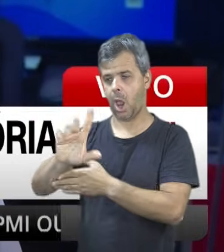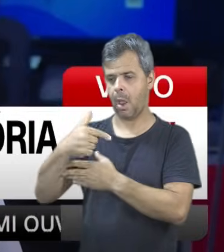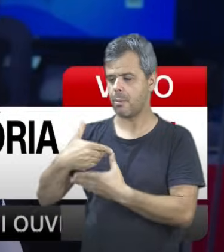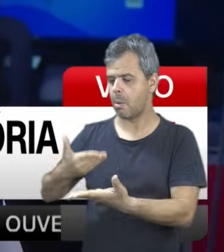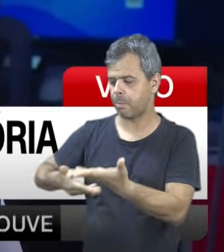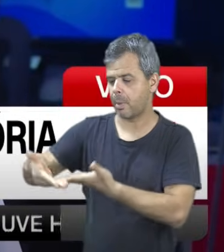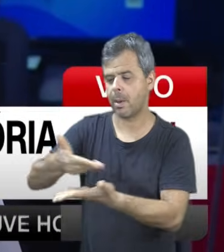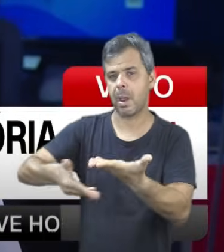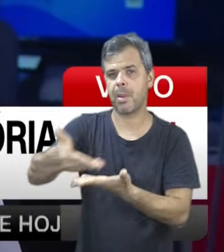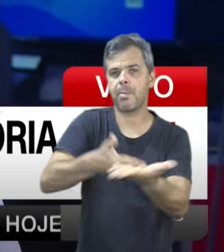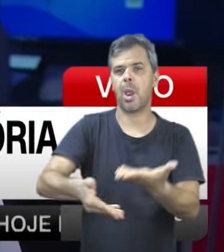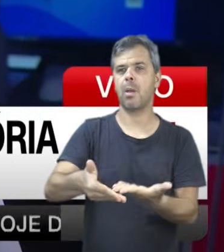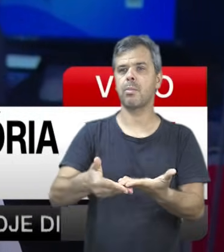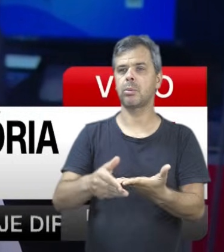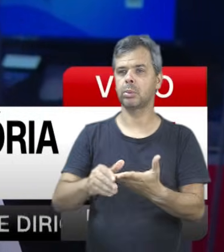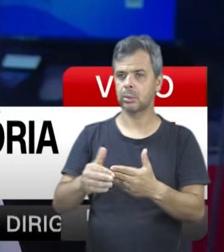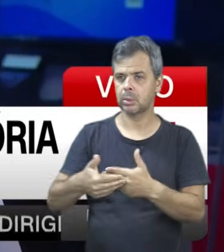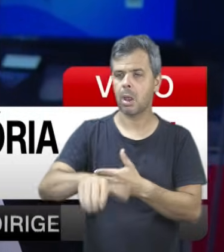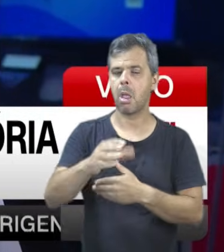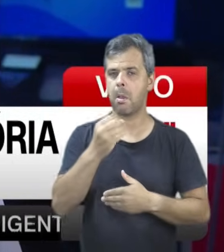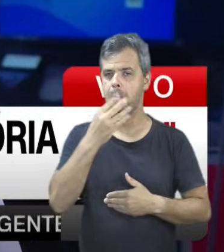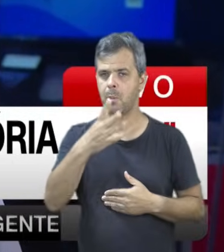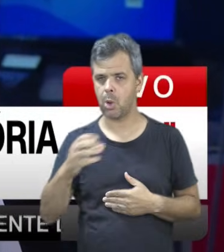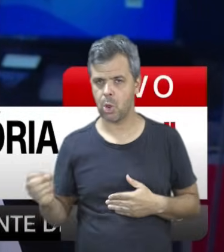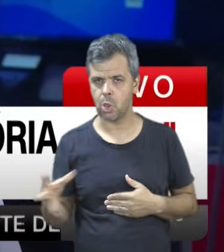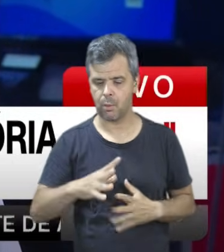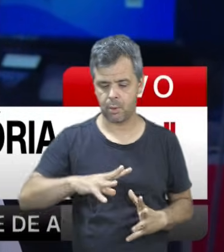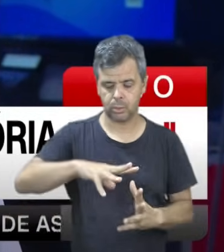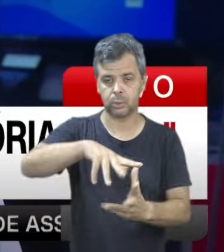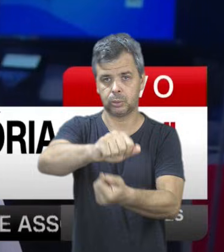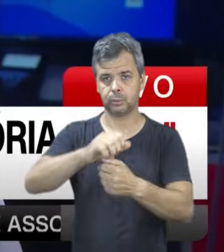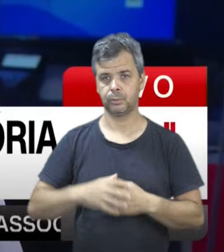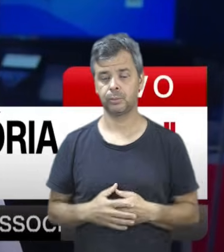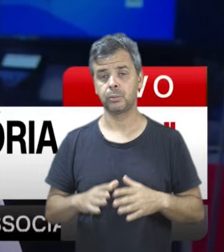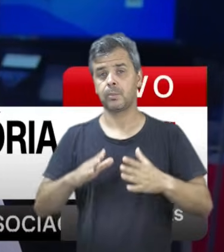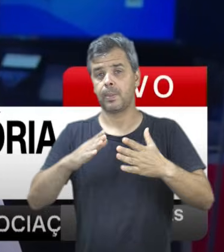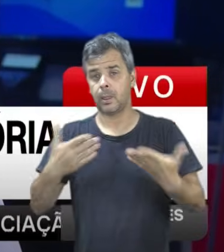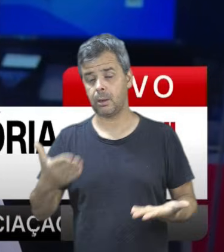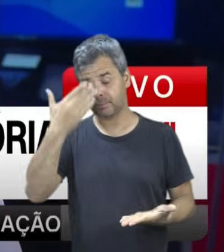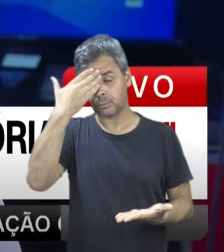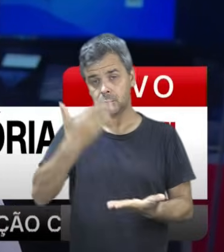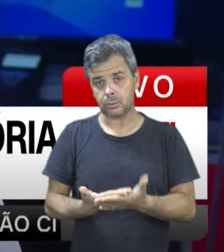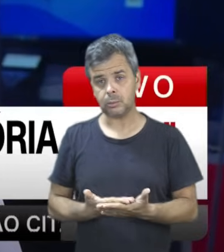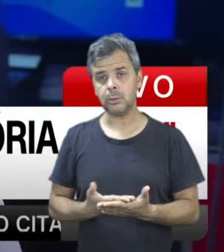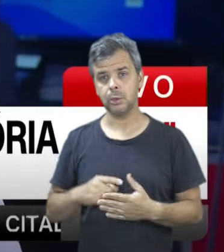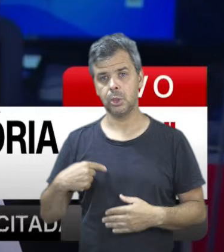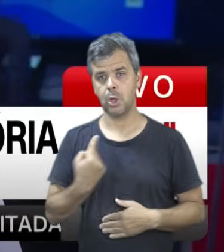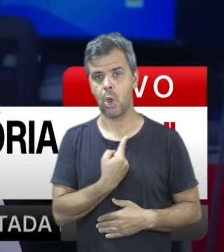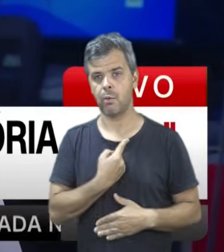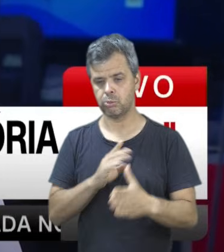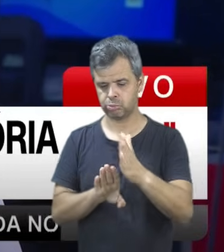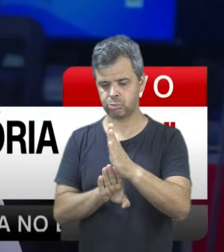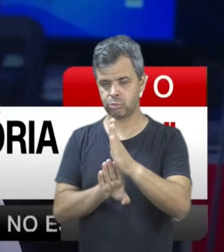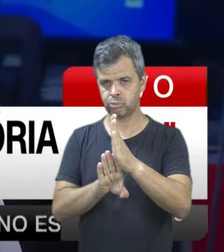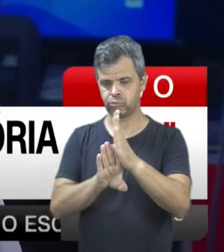longa negociação, o que também é uma boa nova para o mundo. Então eu acredito que nós vamos superar,